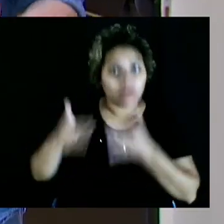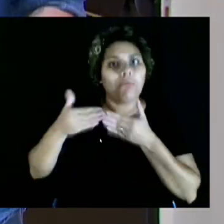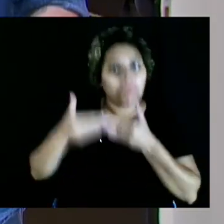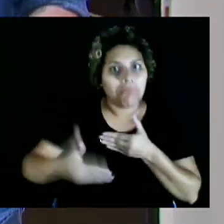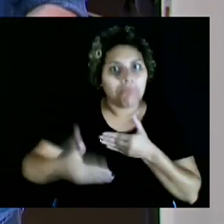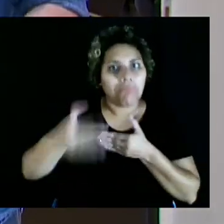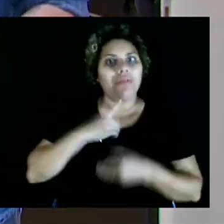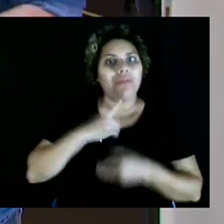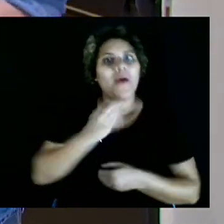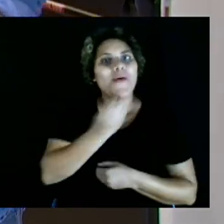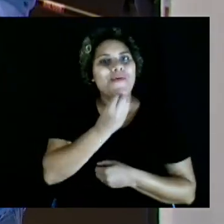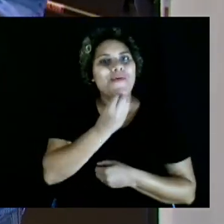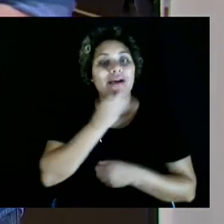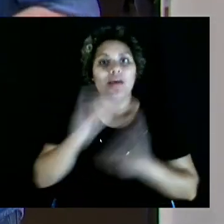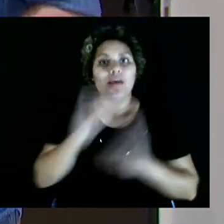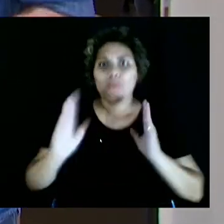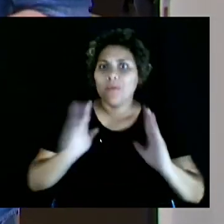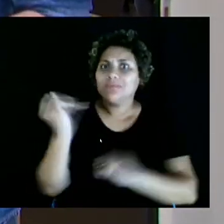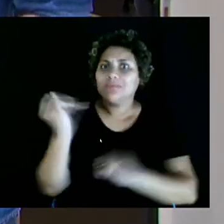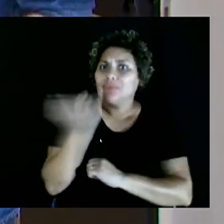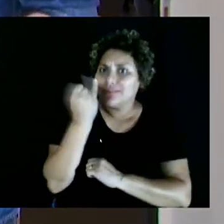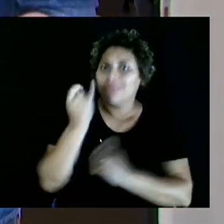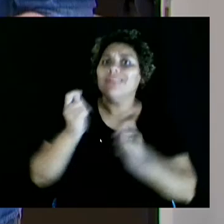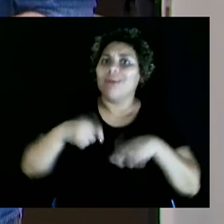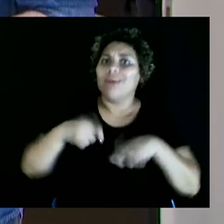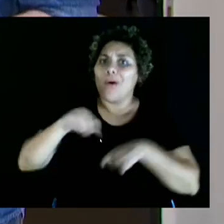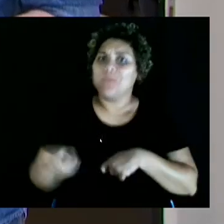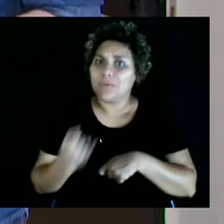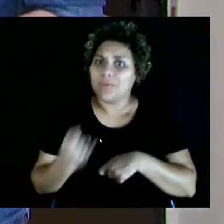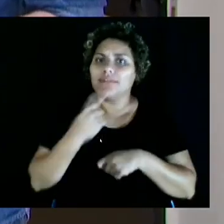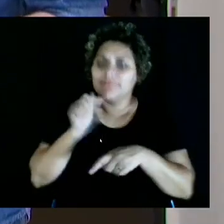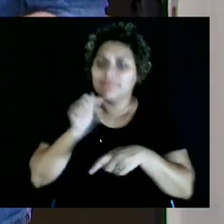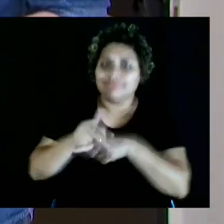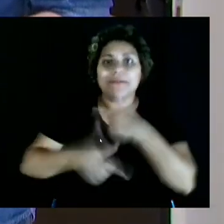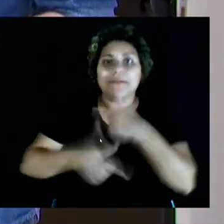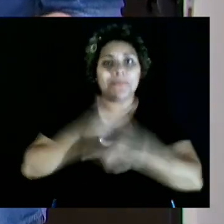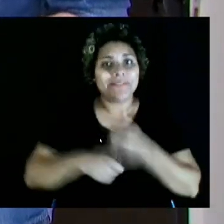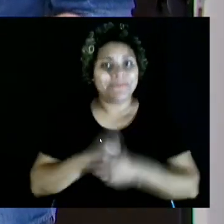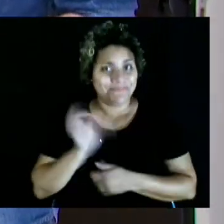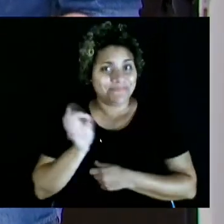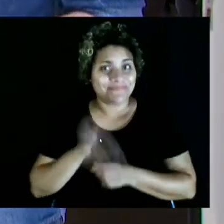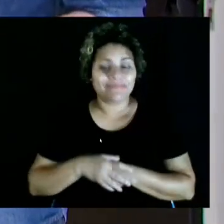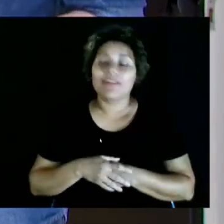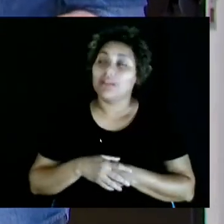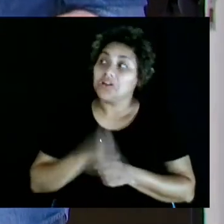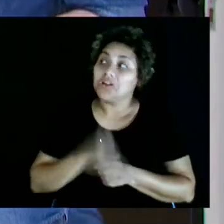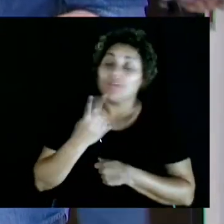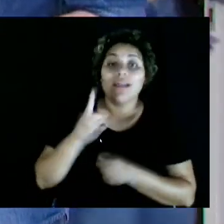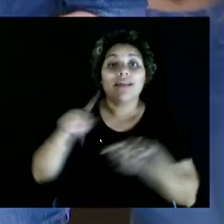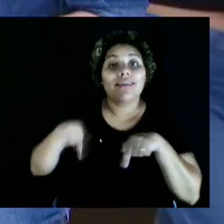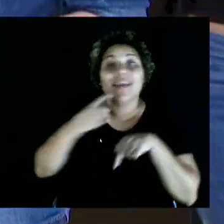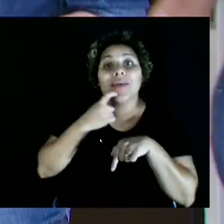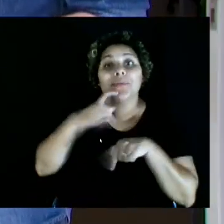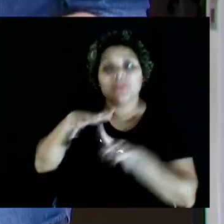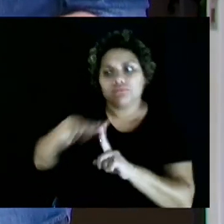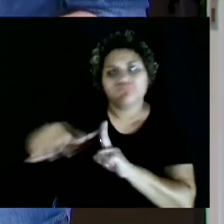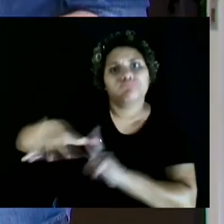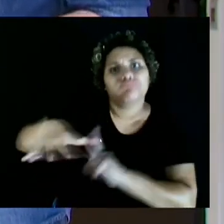uma oportunidade importante para ingressar aí no mundo do trabalho. Como eu disse, para Campinas, aí para a região, são muitas